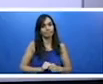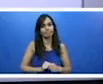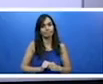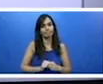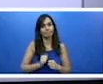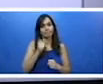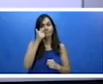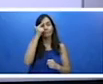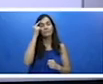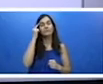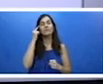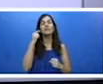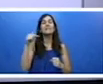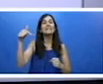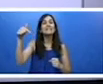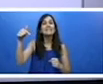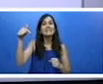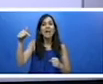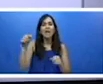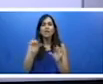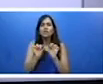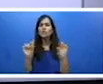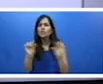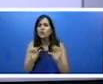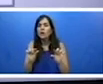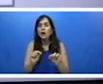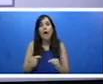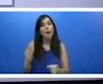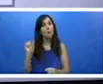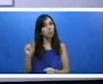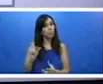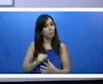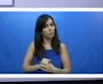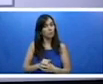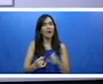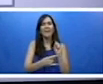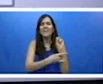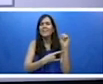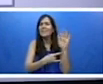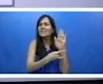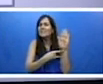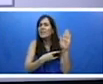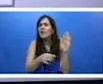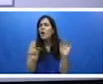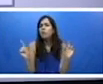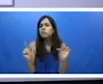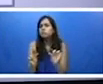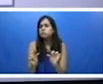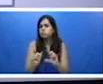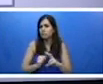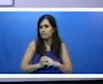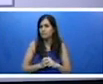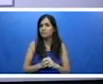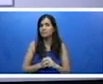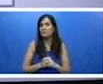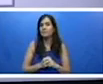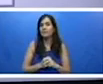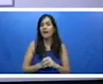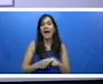máximo 7 linhas. São poucas linhas mesmo, alunos. Terceira etapa será a avaliação do